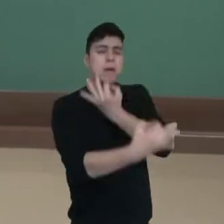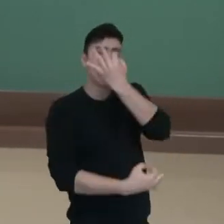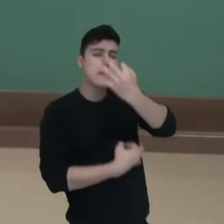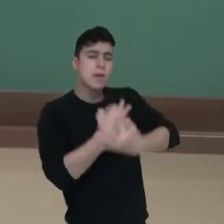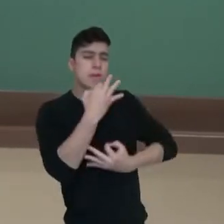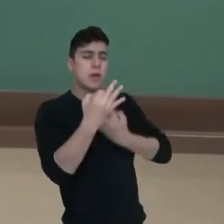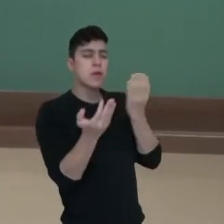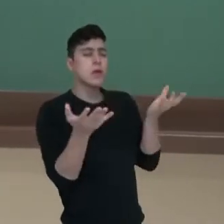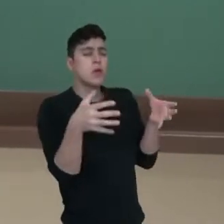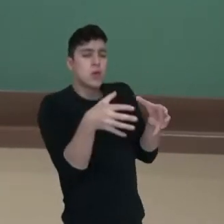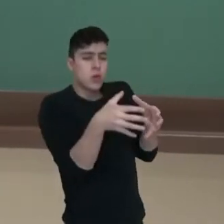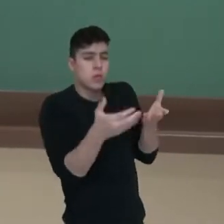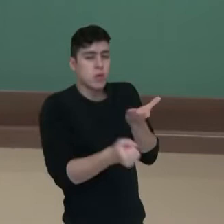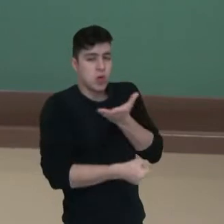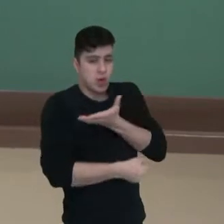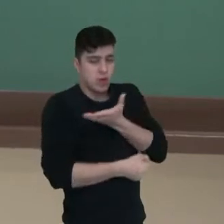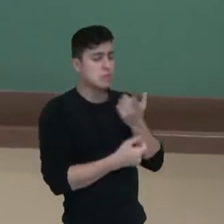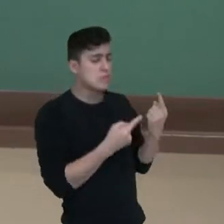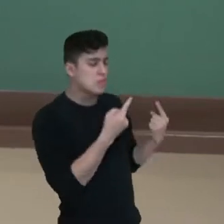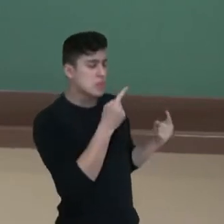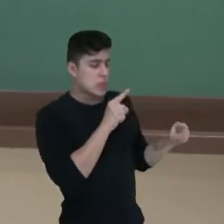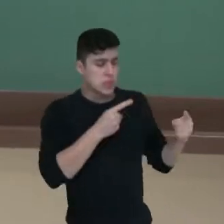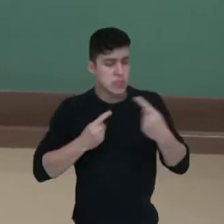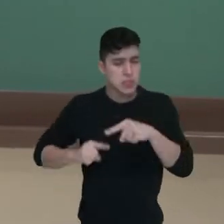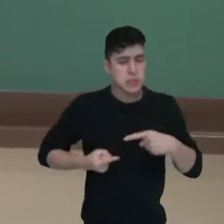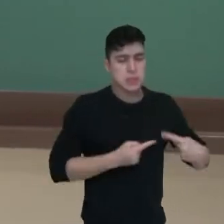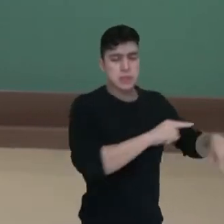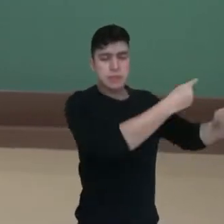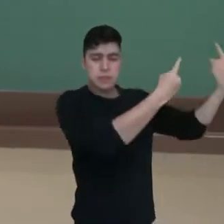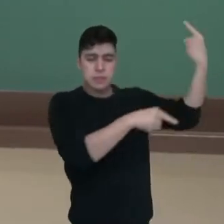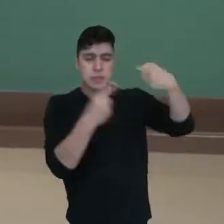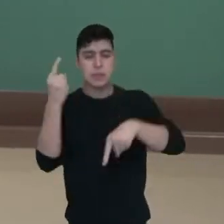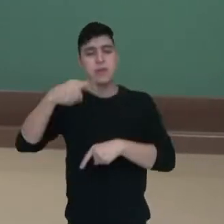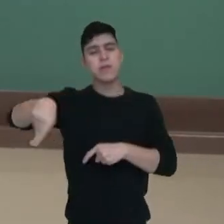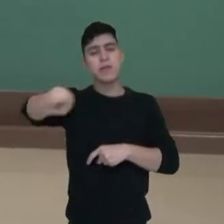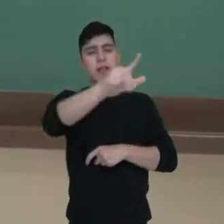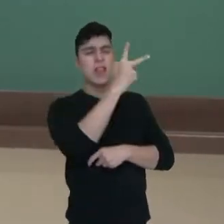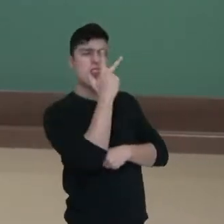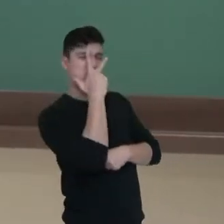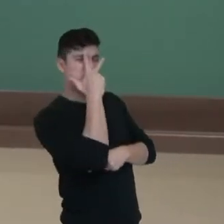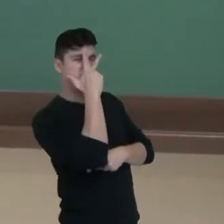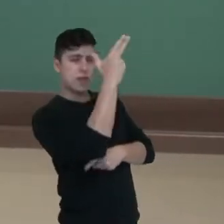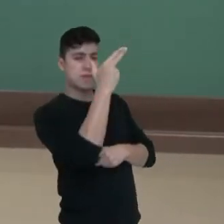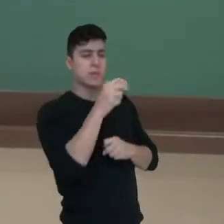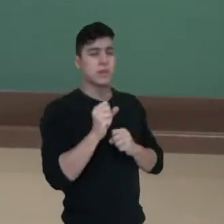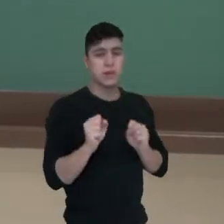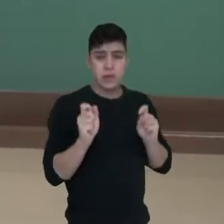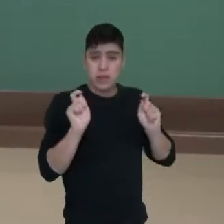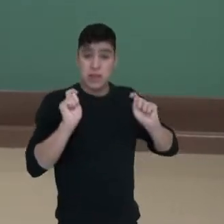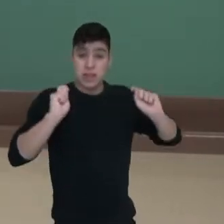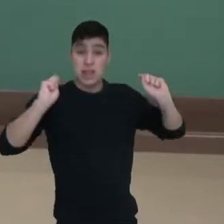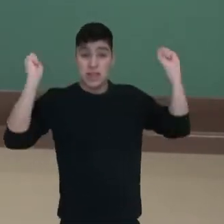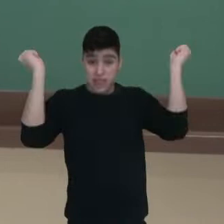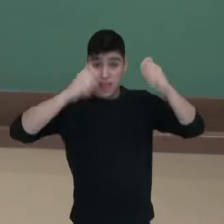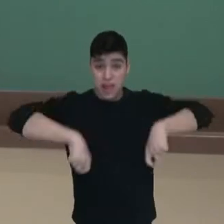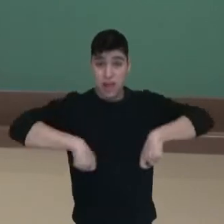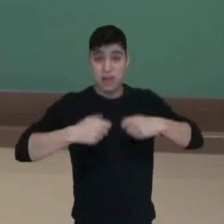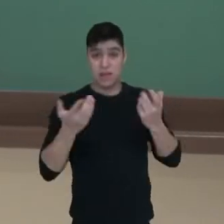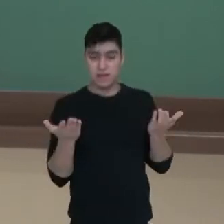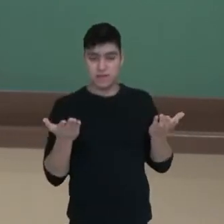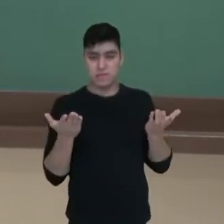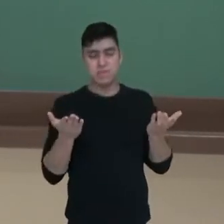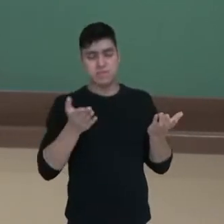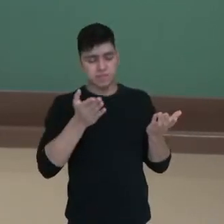os colegas. Então, discutam aí entre vocês o que que você acha. Quais seriam as possibilidades? O que que a gente